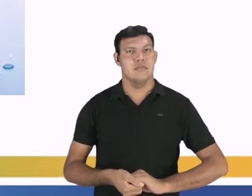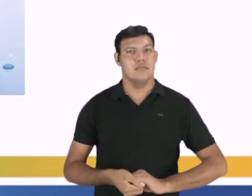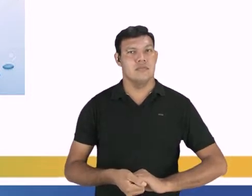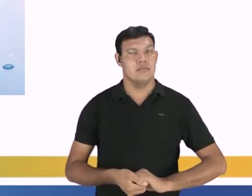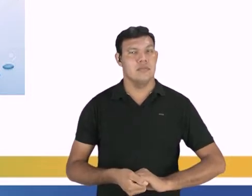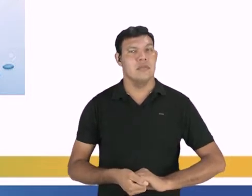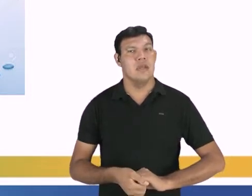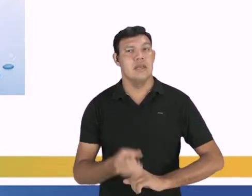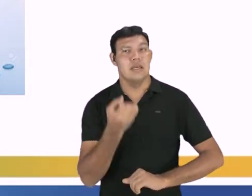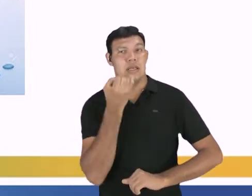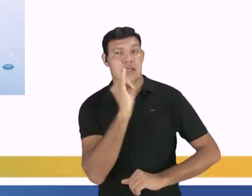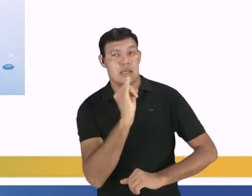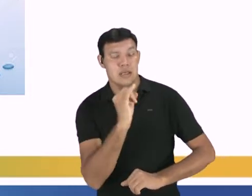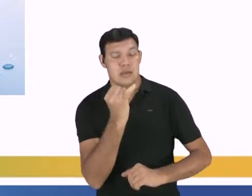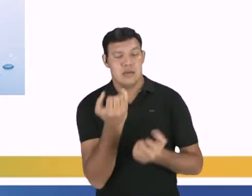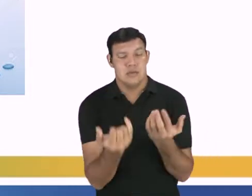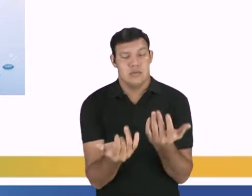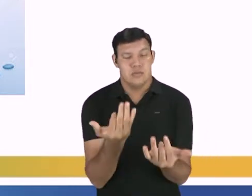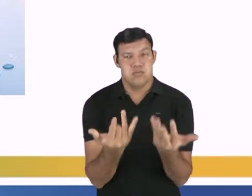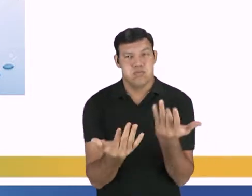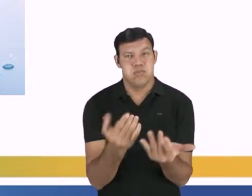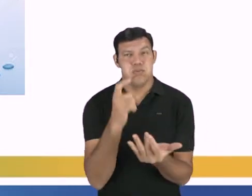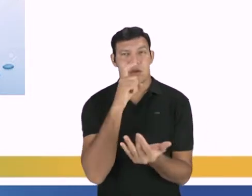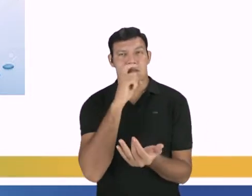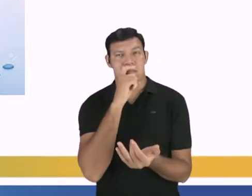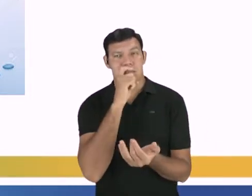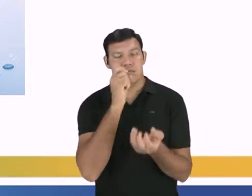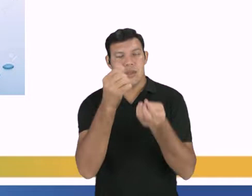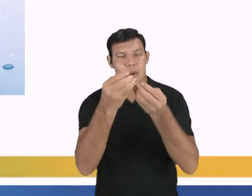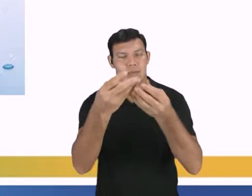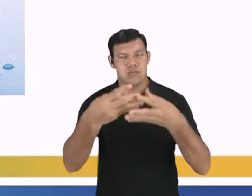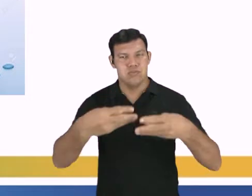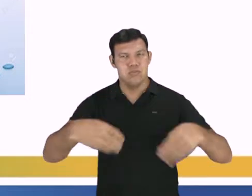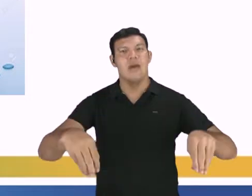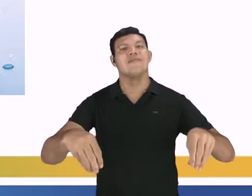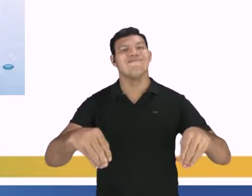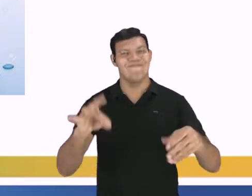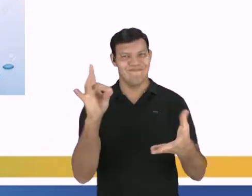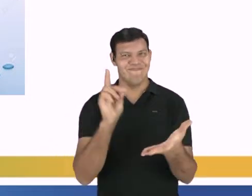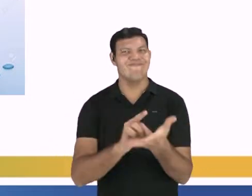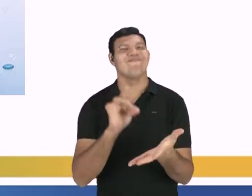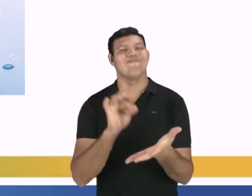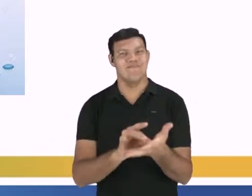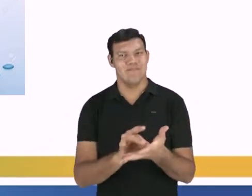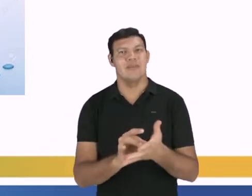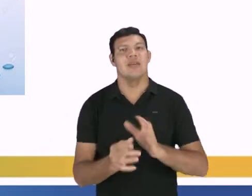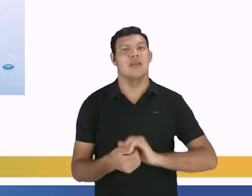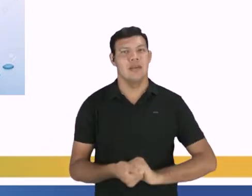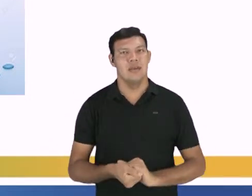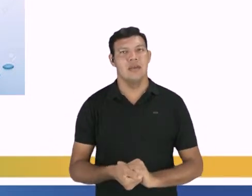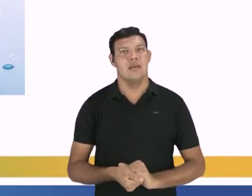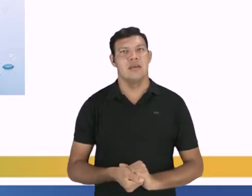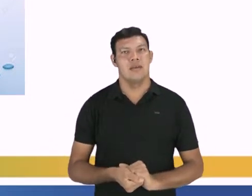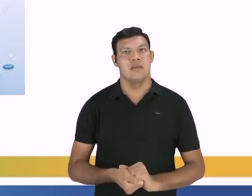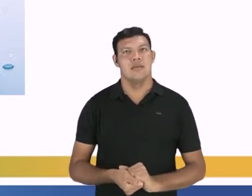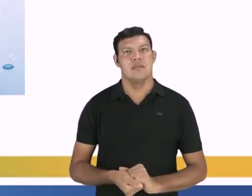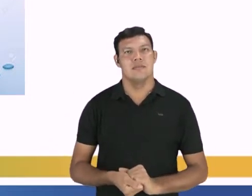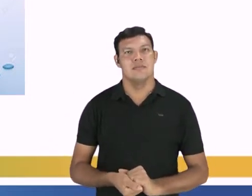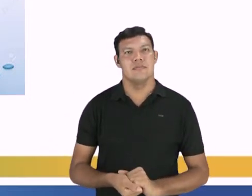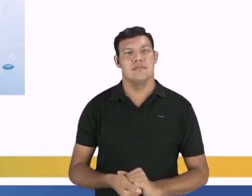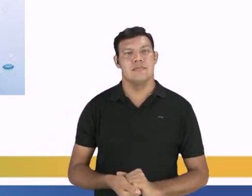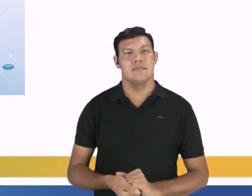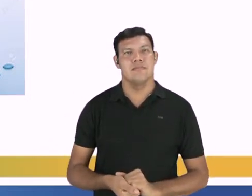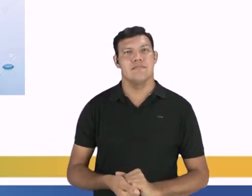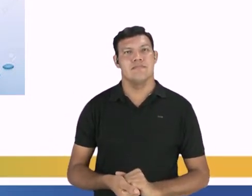você aquecer o gelo, ele derrete. Isso é fato e desconheço alguém que possa